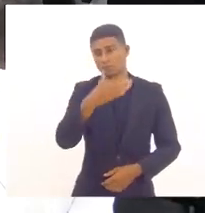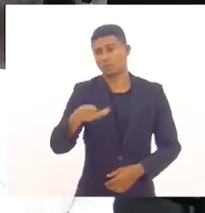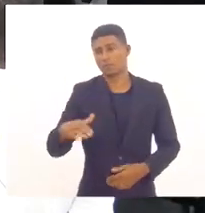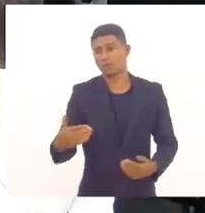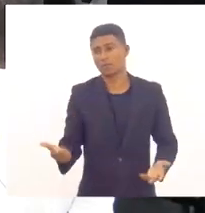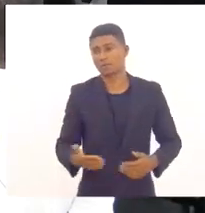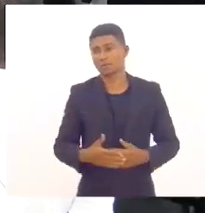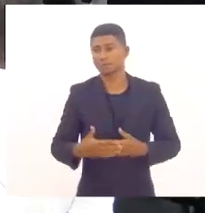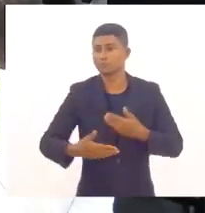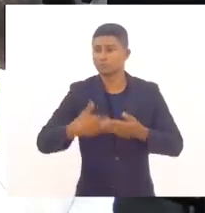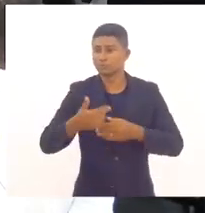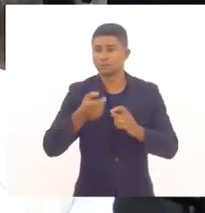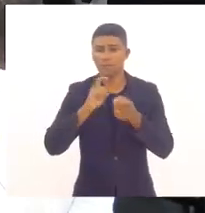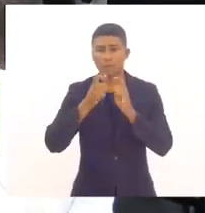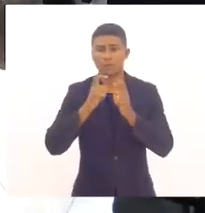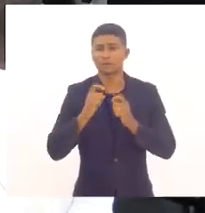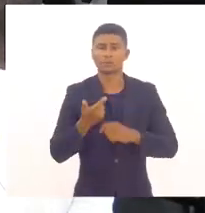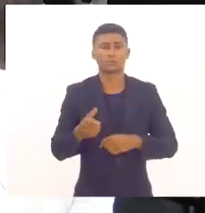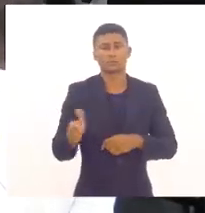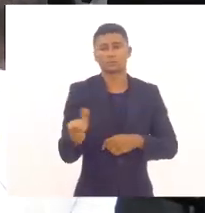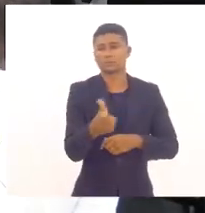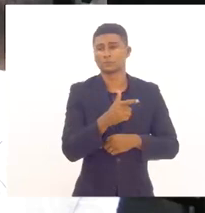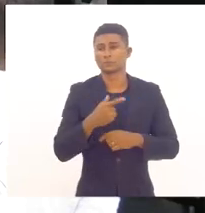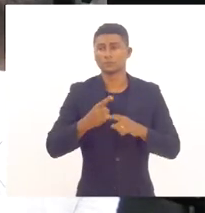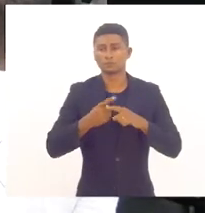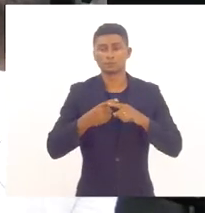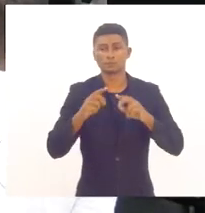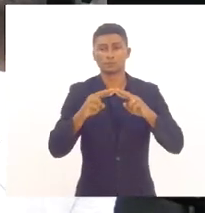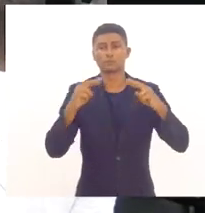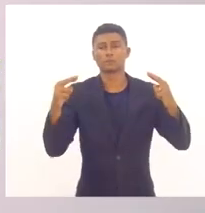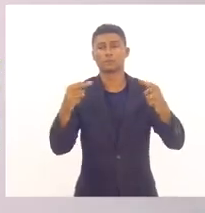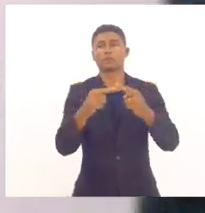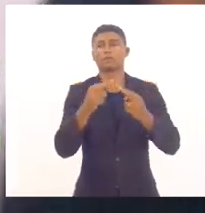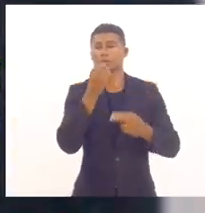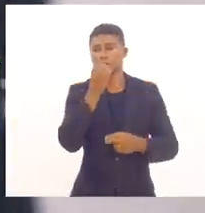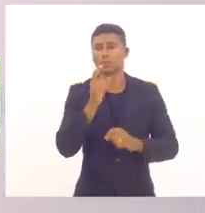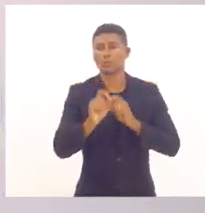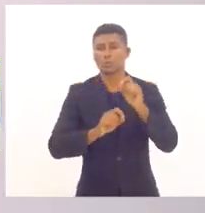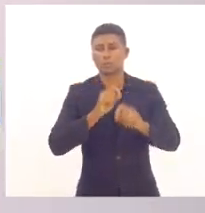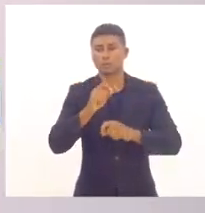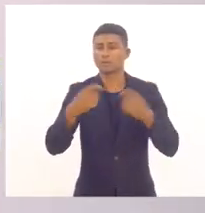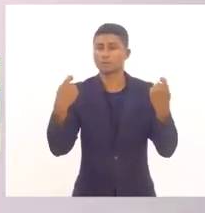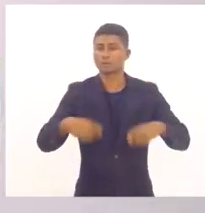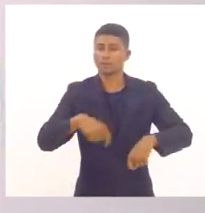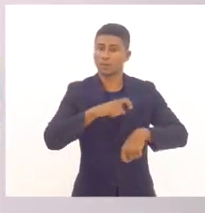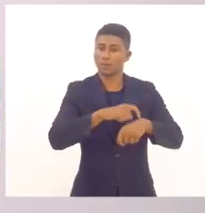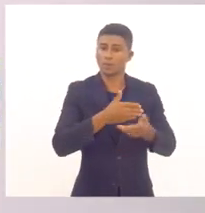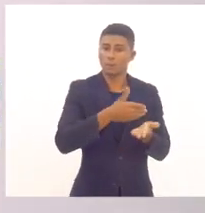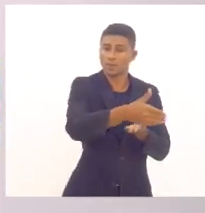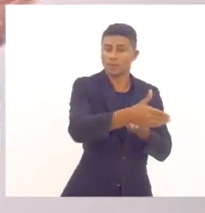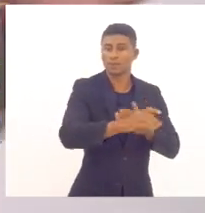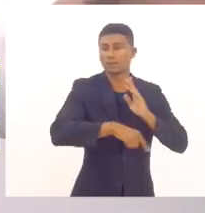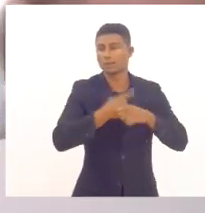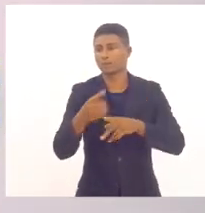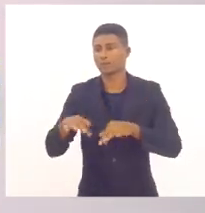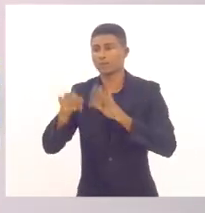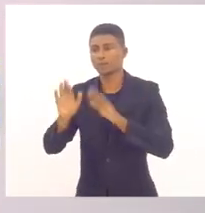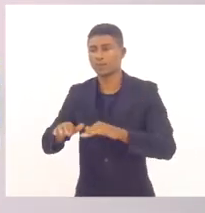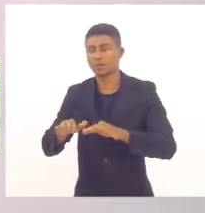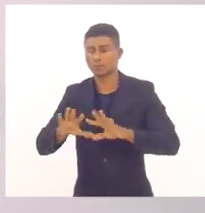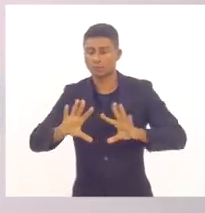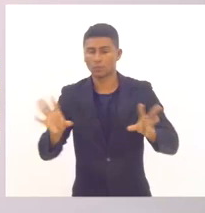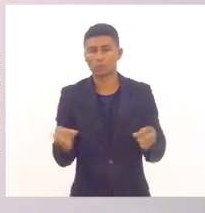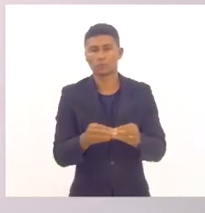E depois nem tem debate, porque a audiência boa é que tem hora para começar, para terminar, e a gente sai com alguma